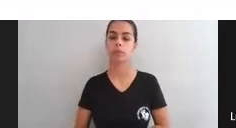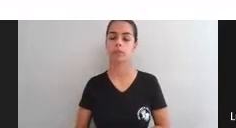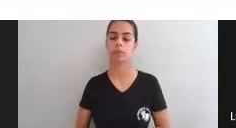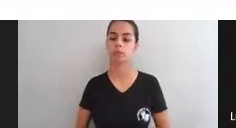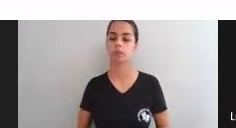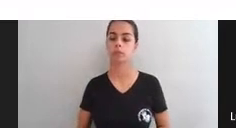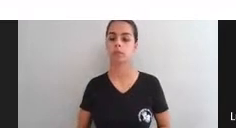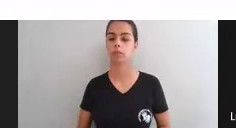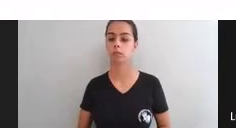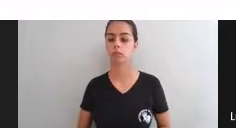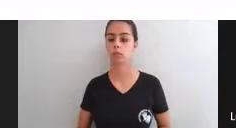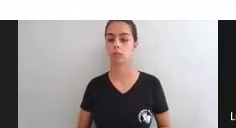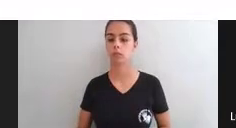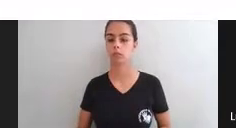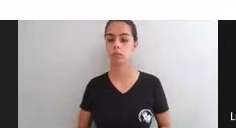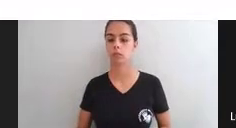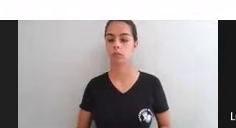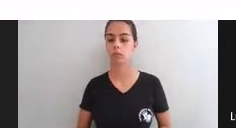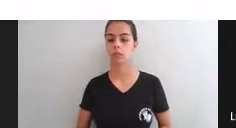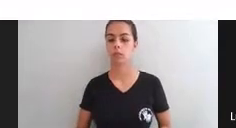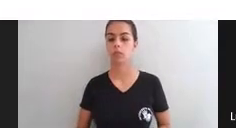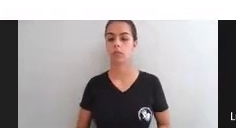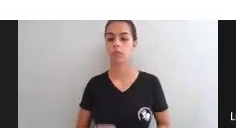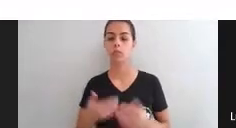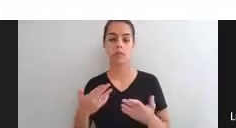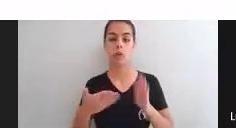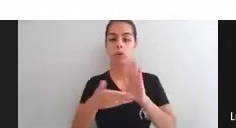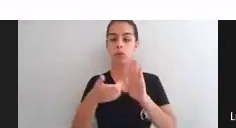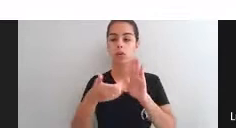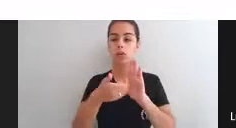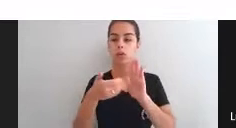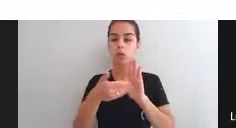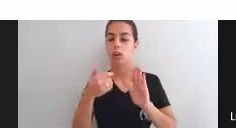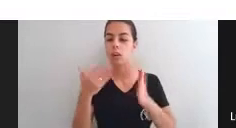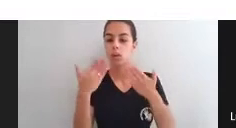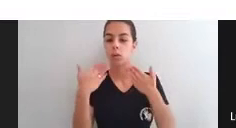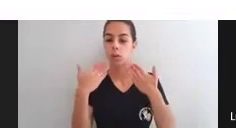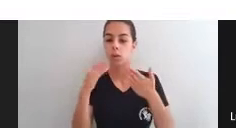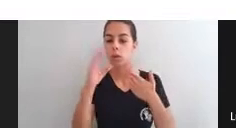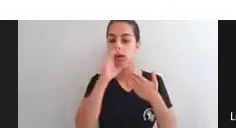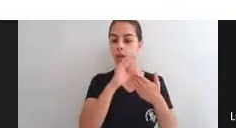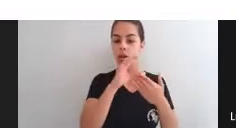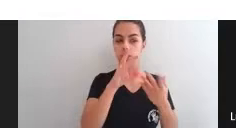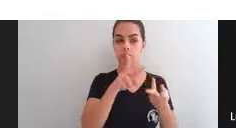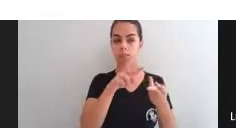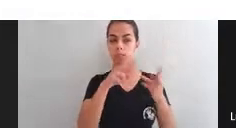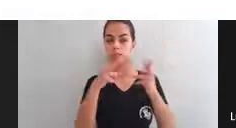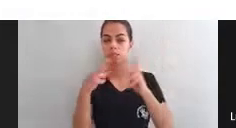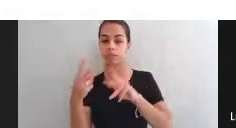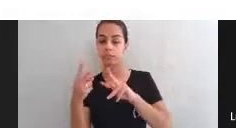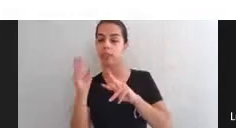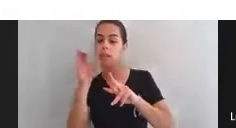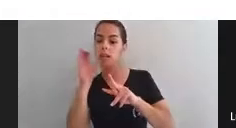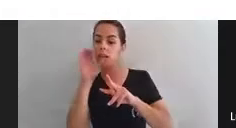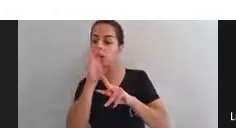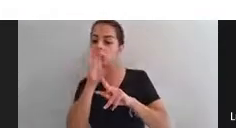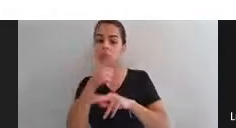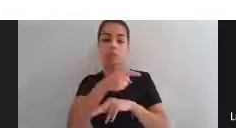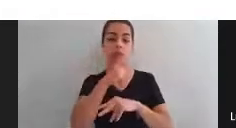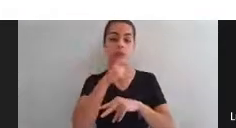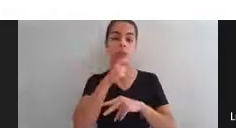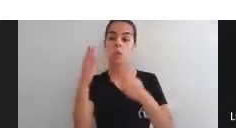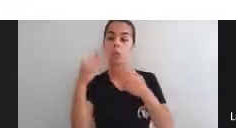Então, o refrigerador funciona tirando o calor da fonte fria e passando para a fonte quente. E o motor,